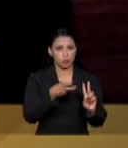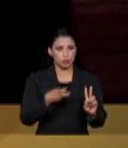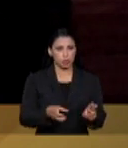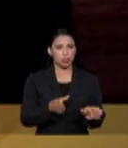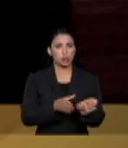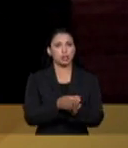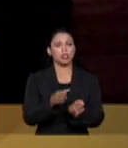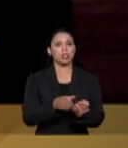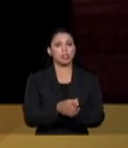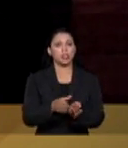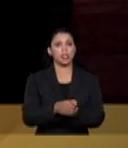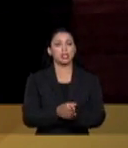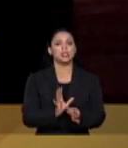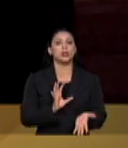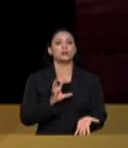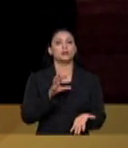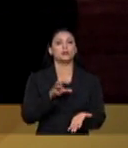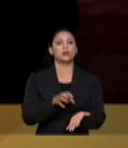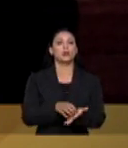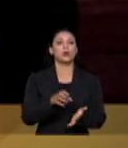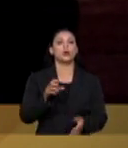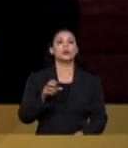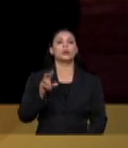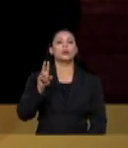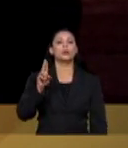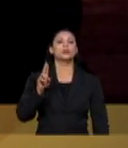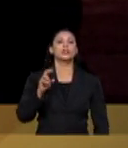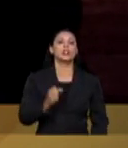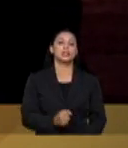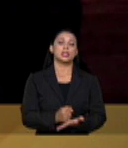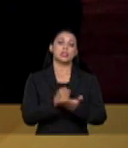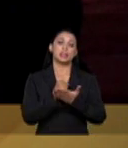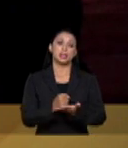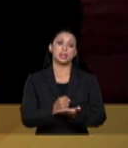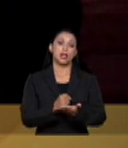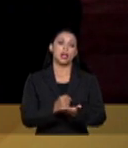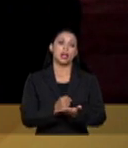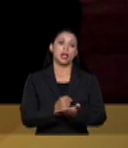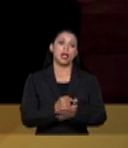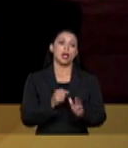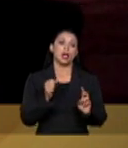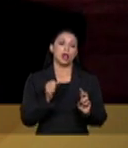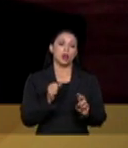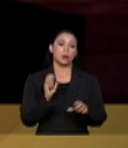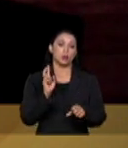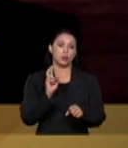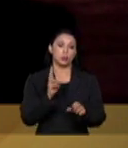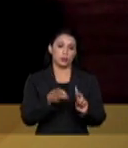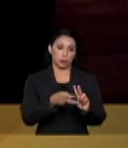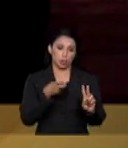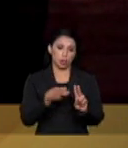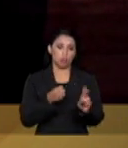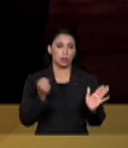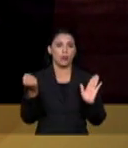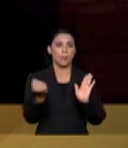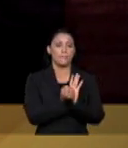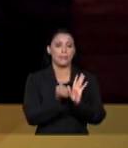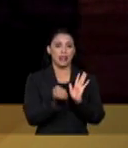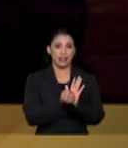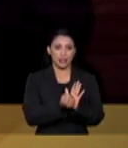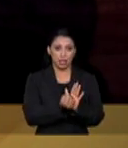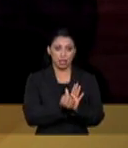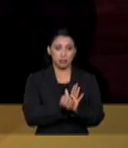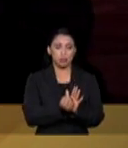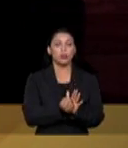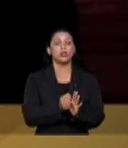orientação do órgão federal e assistencial índio serão administrativamente demarcada de acordo com o